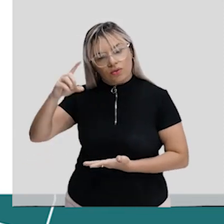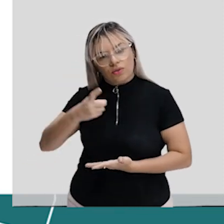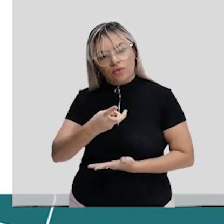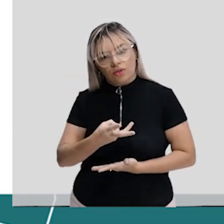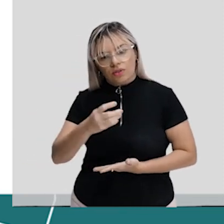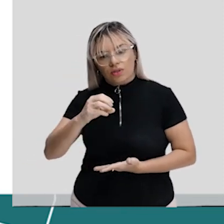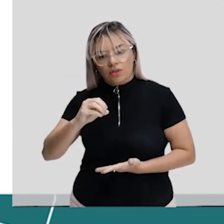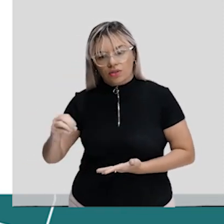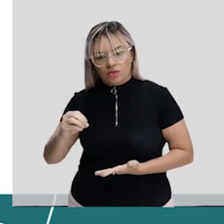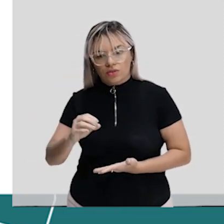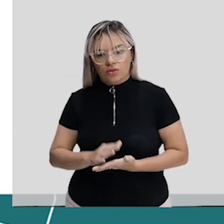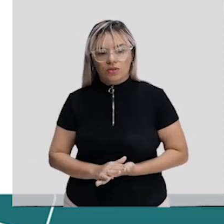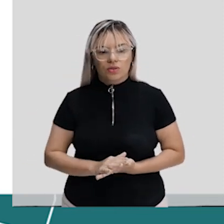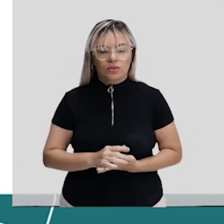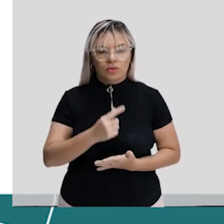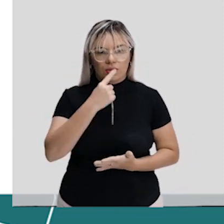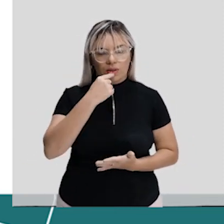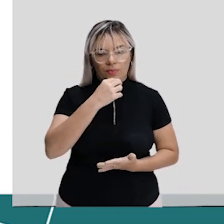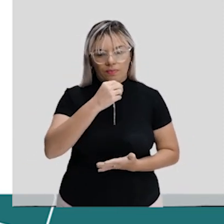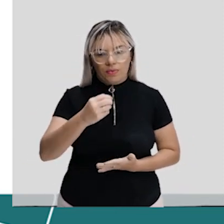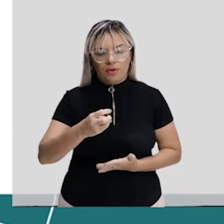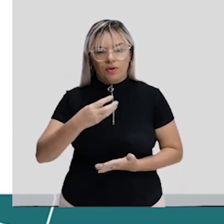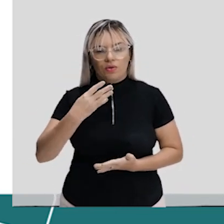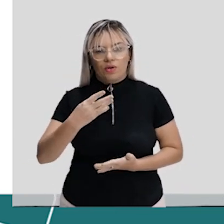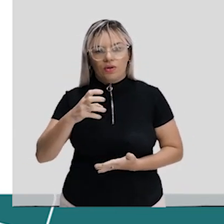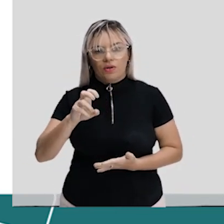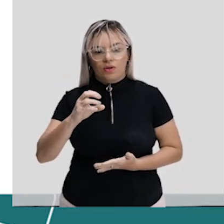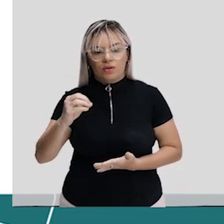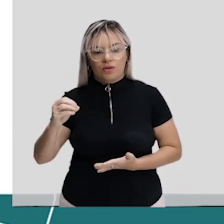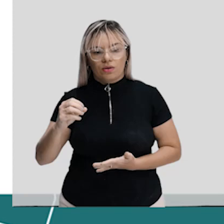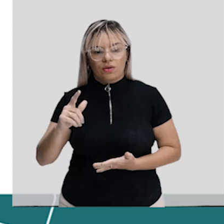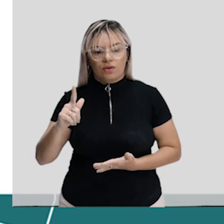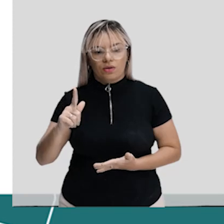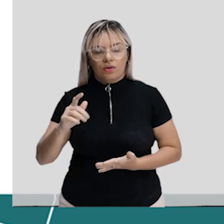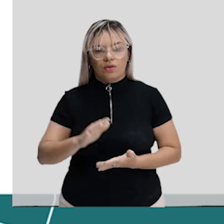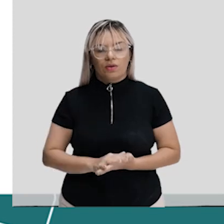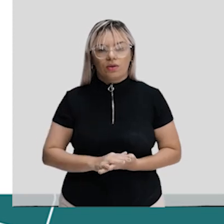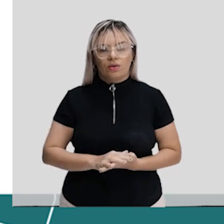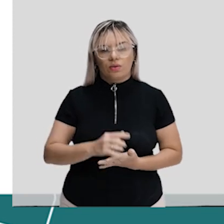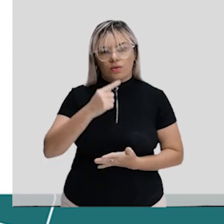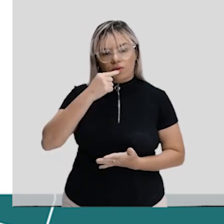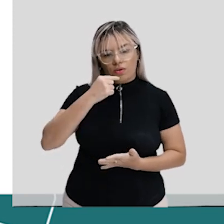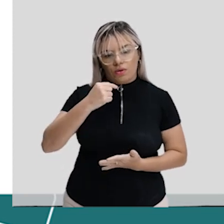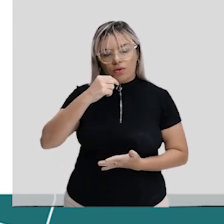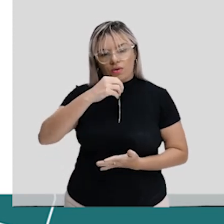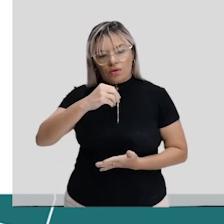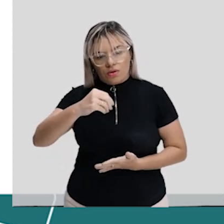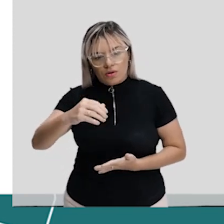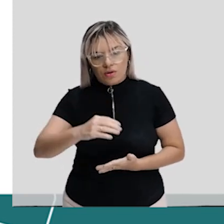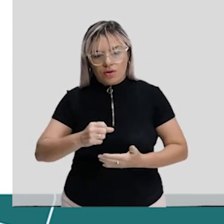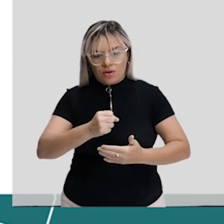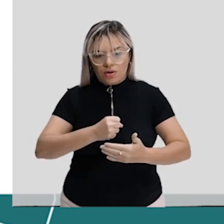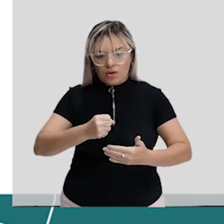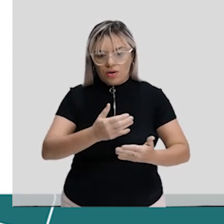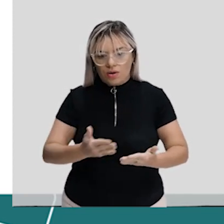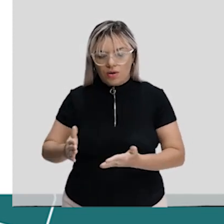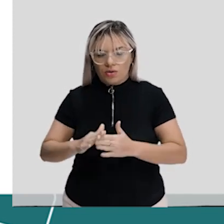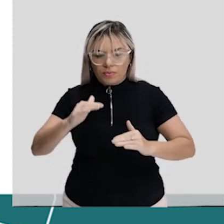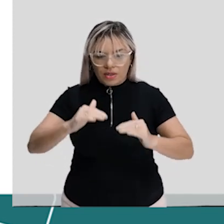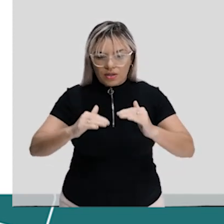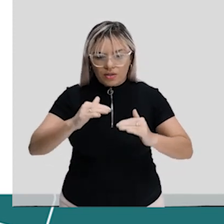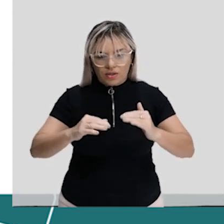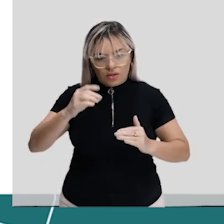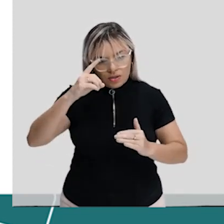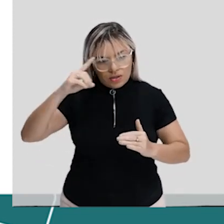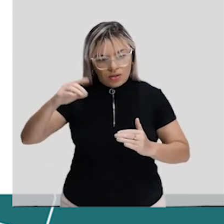cozinha. O seu consumo médio diário excede ao consumo máximo recomendado